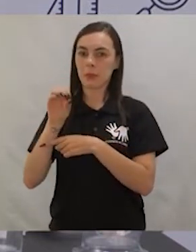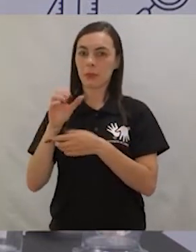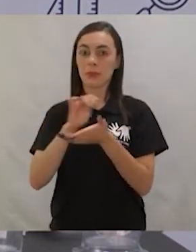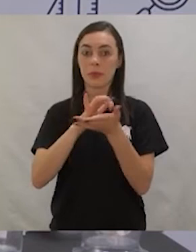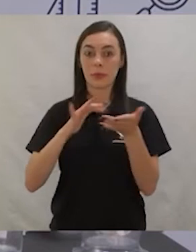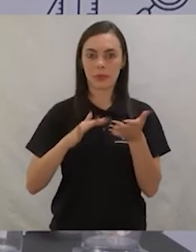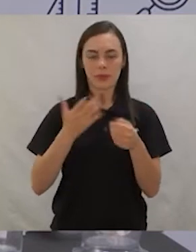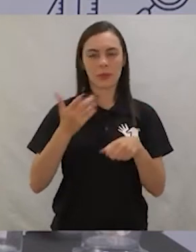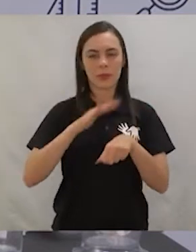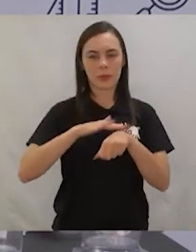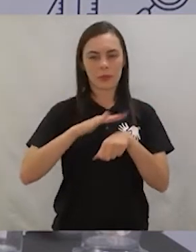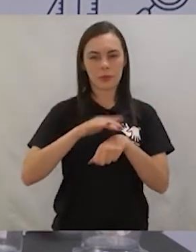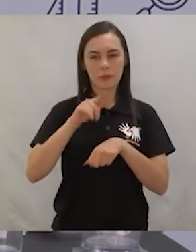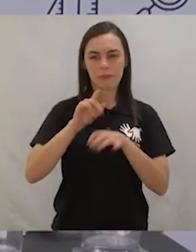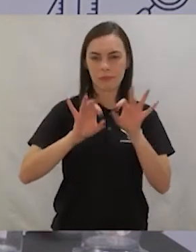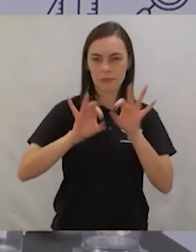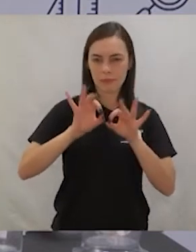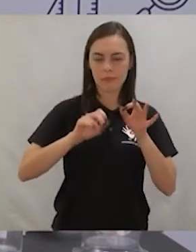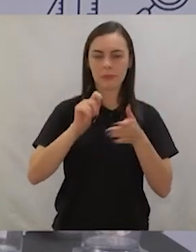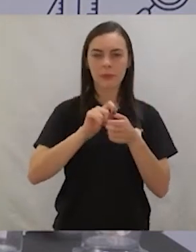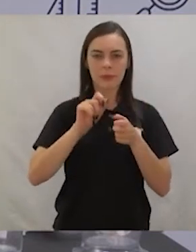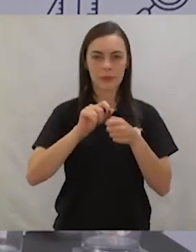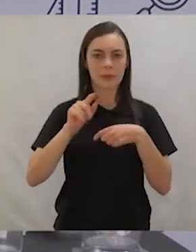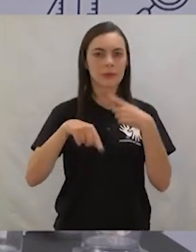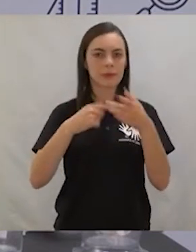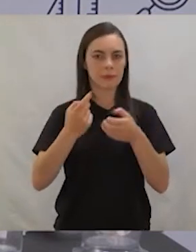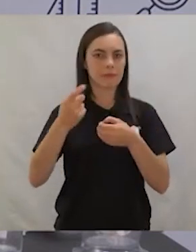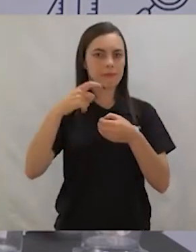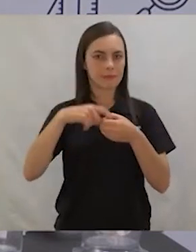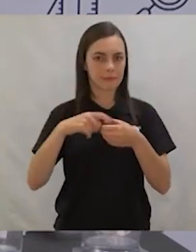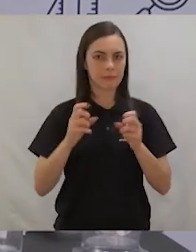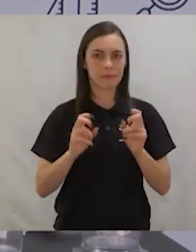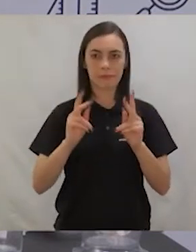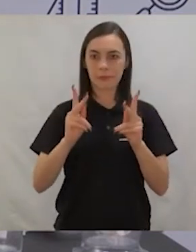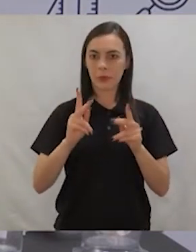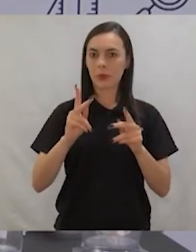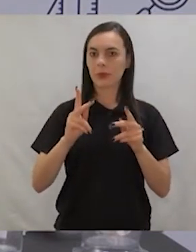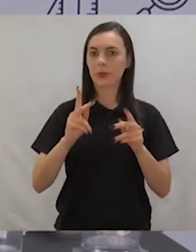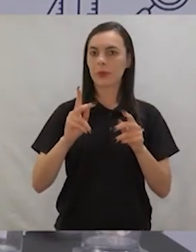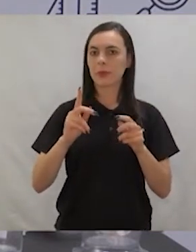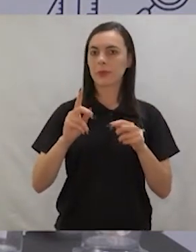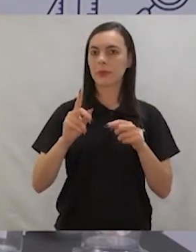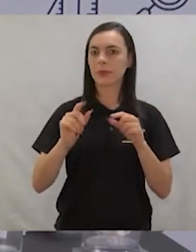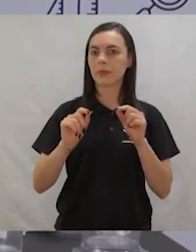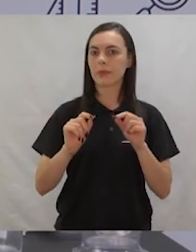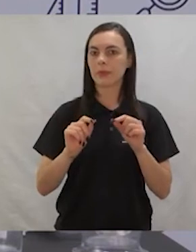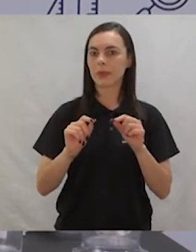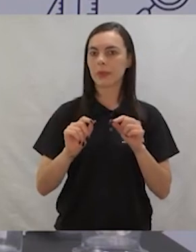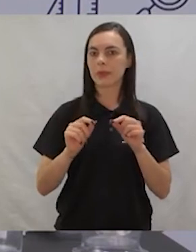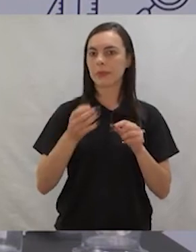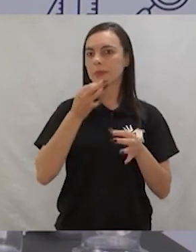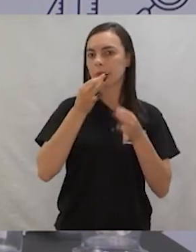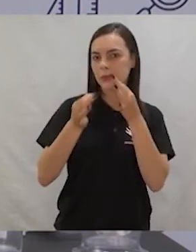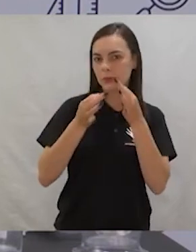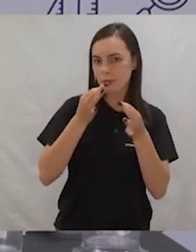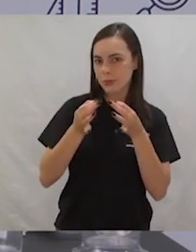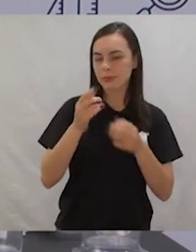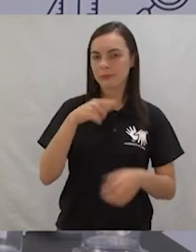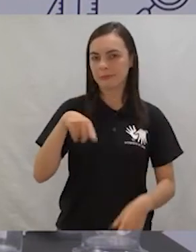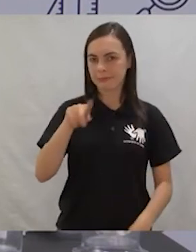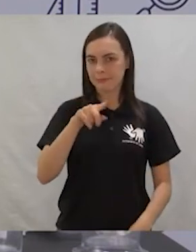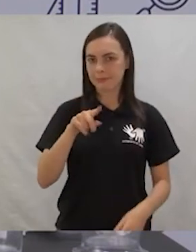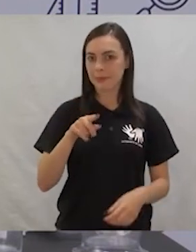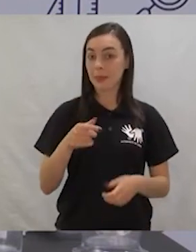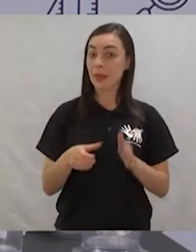essa atividade ali, a professora vai dar uns minutinhos para você realizar, e logo eu volto aqui, tá? Para dar umas sugestões